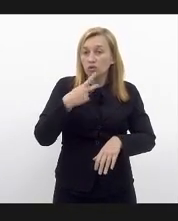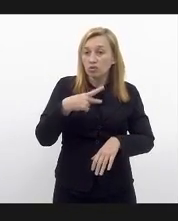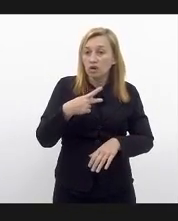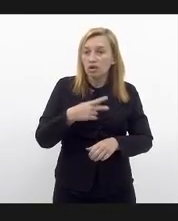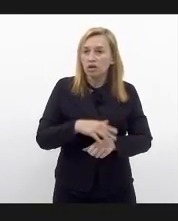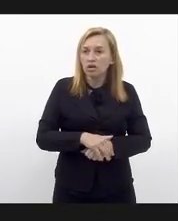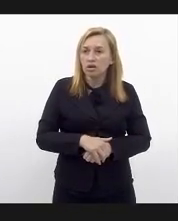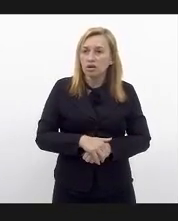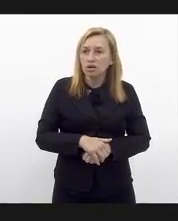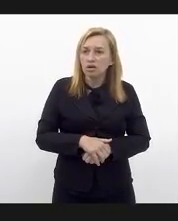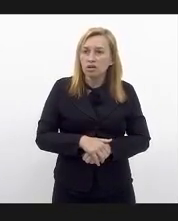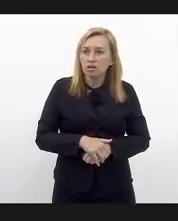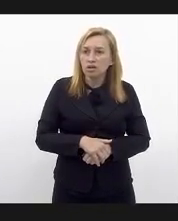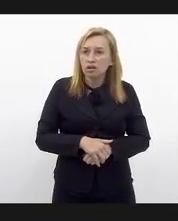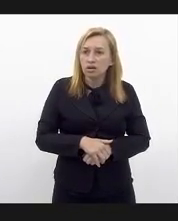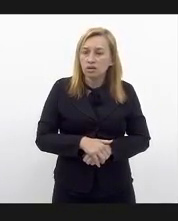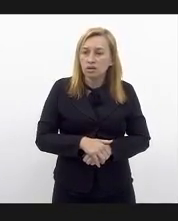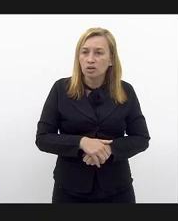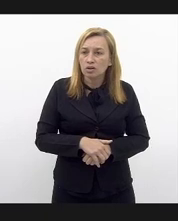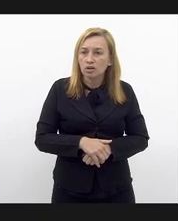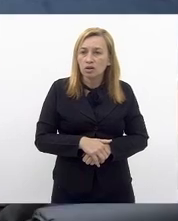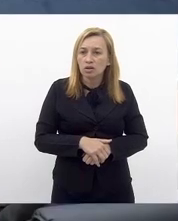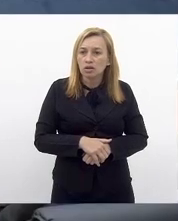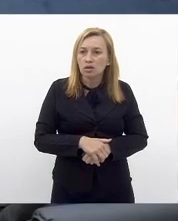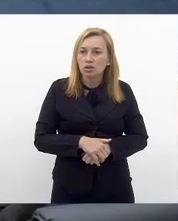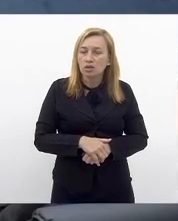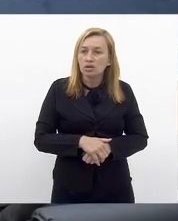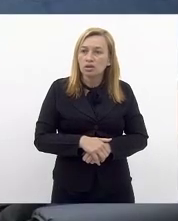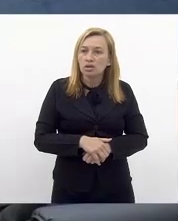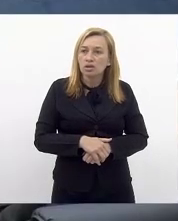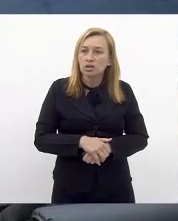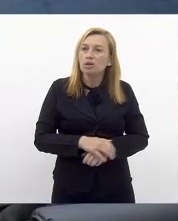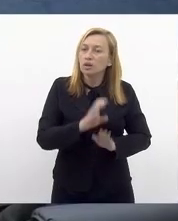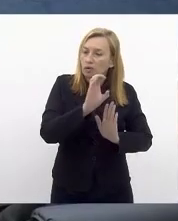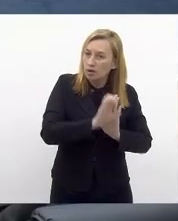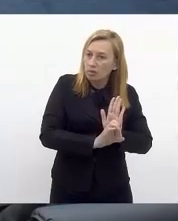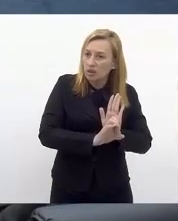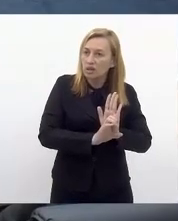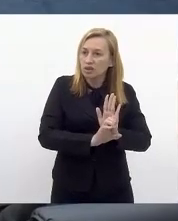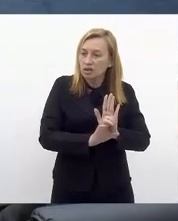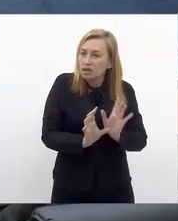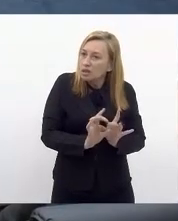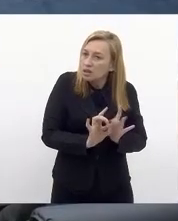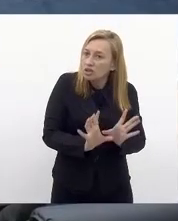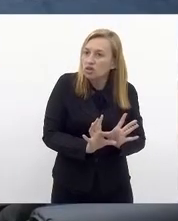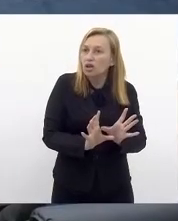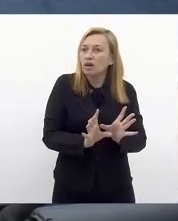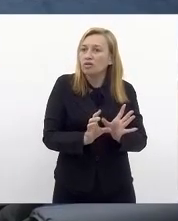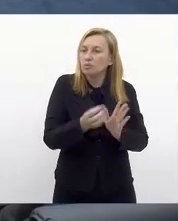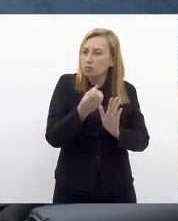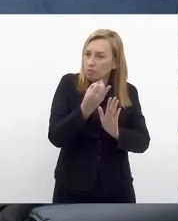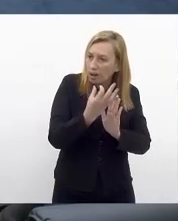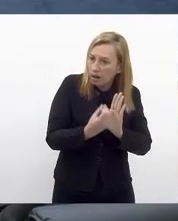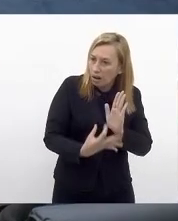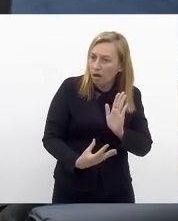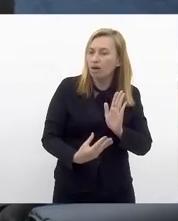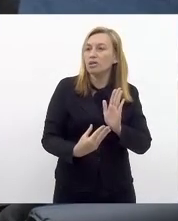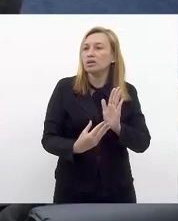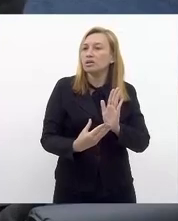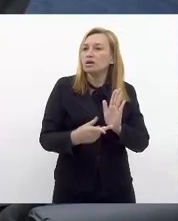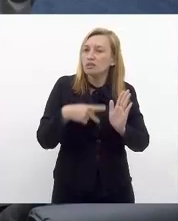fala que ele corrobora com que a emenda deixava né é display citado